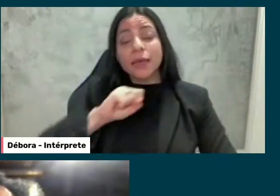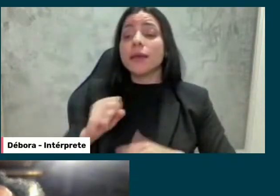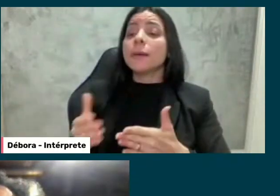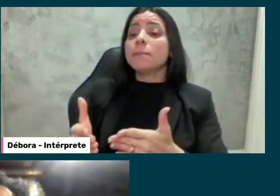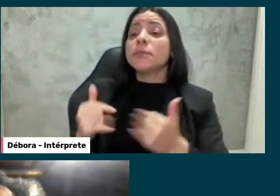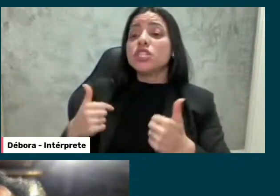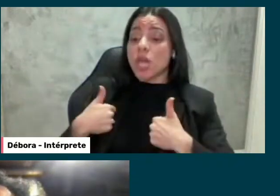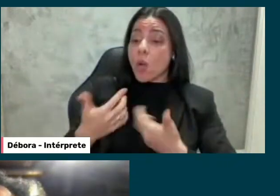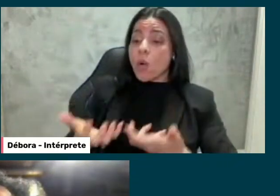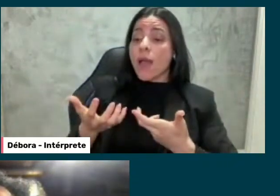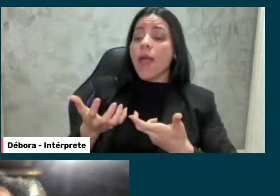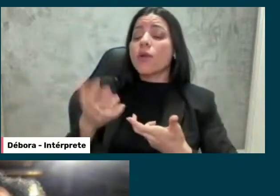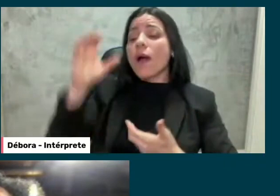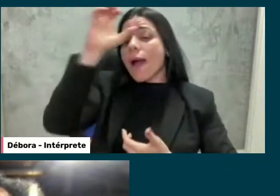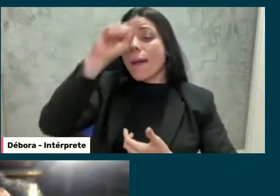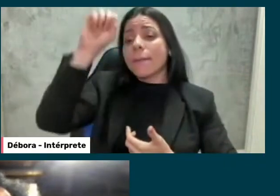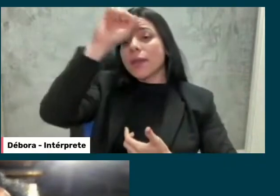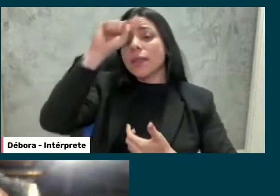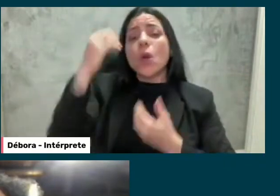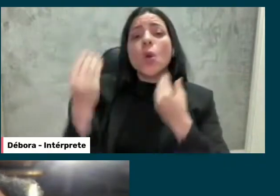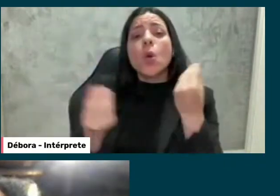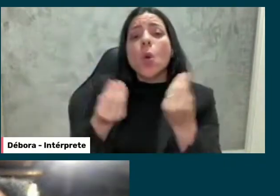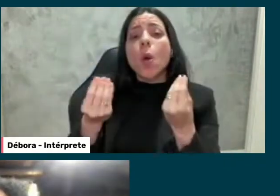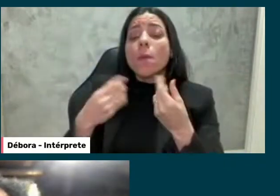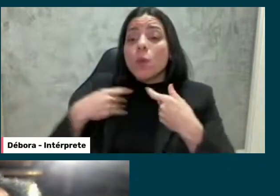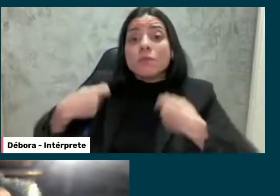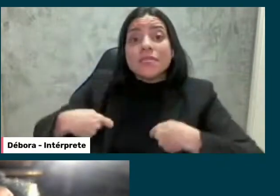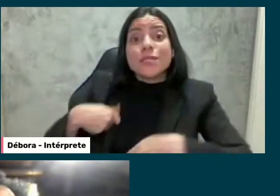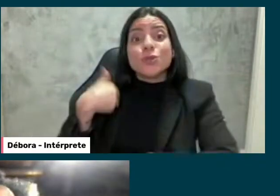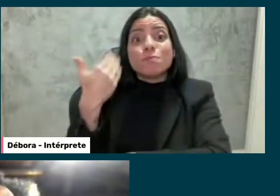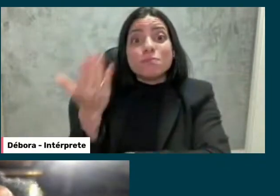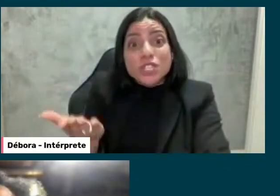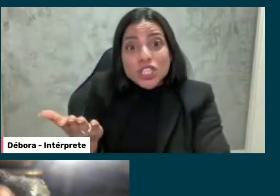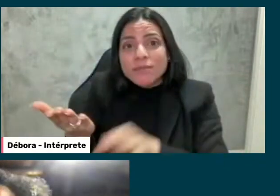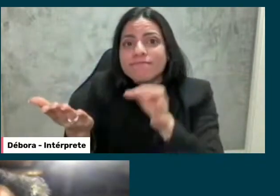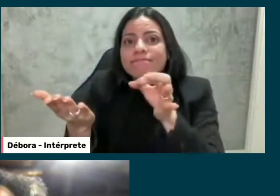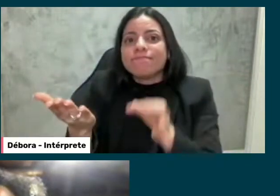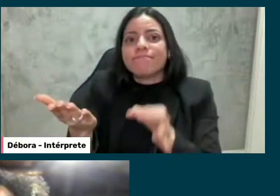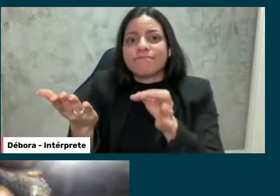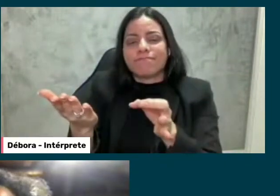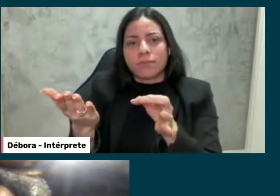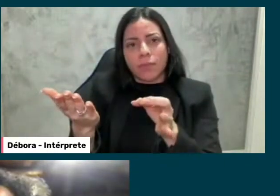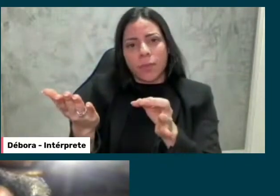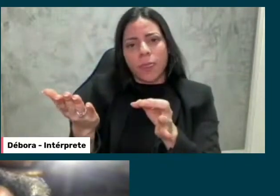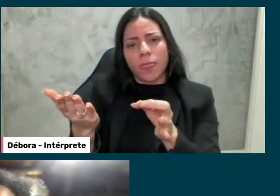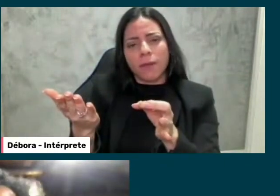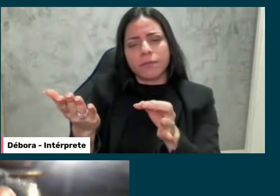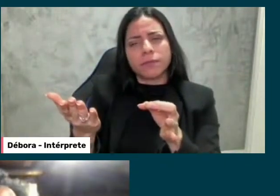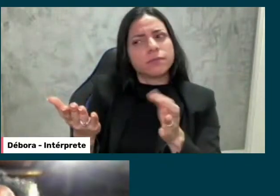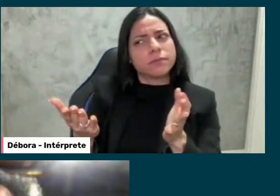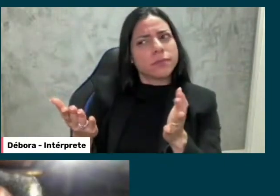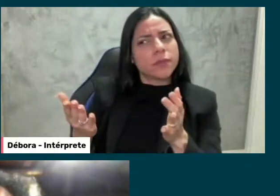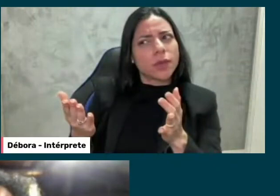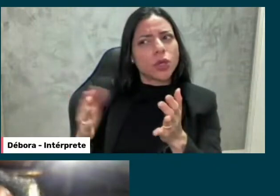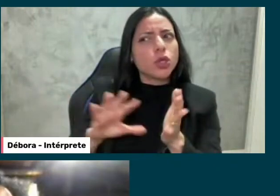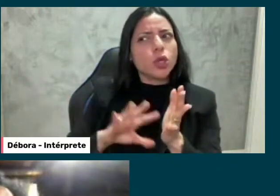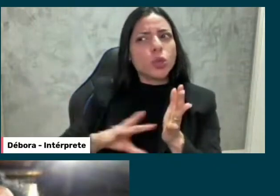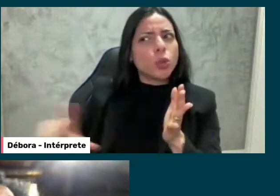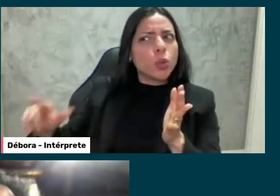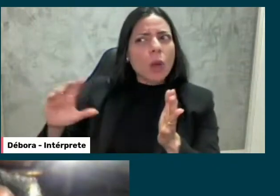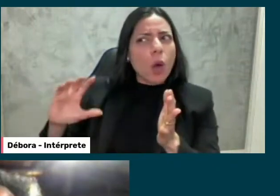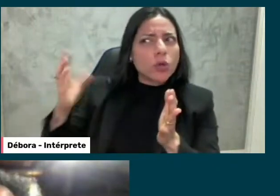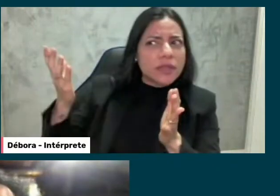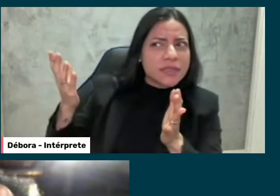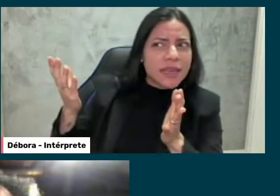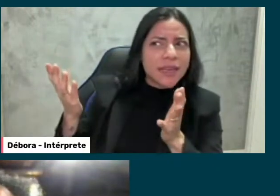né? Então, precisamos entender que isso tudo que está acontecendo não é um hype, não vai